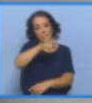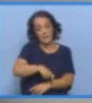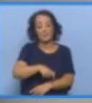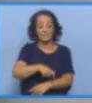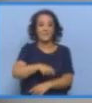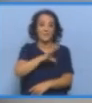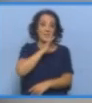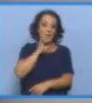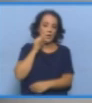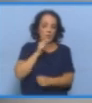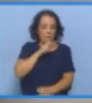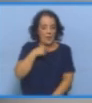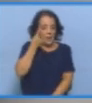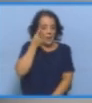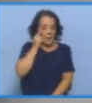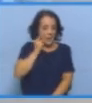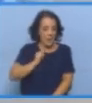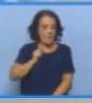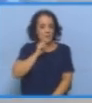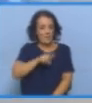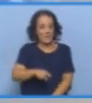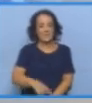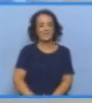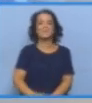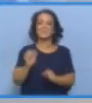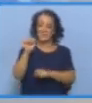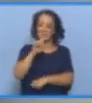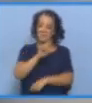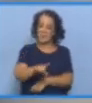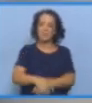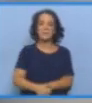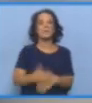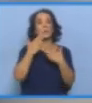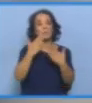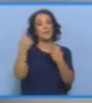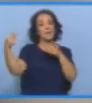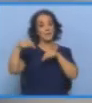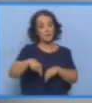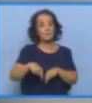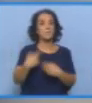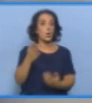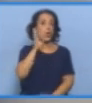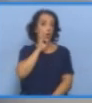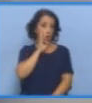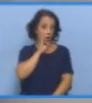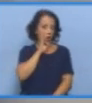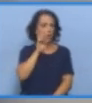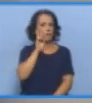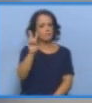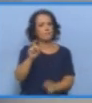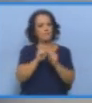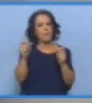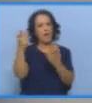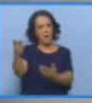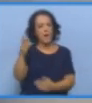ano do seu falecimento. Já posso secar a lágrima que tenho no canto do olho. Obrigado. Já. Muito obrigado por ter estado connosco e mais logo siga-nos também na